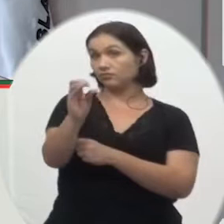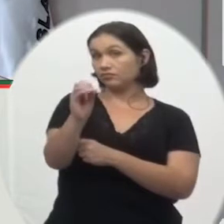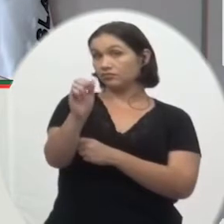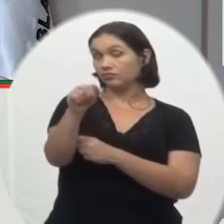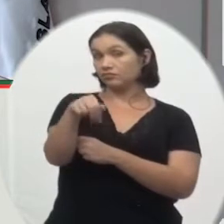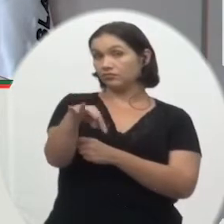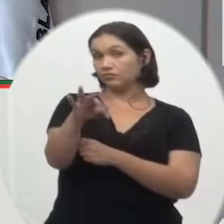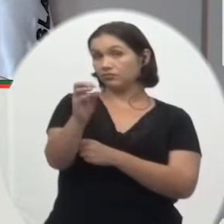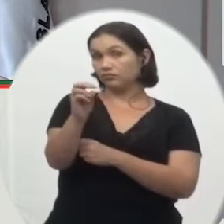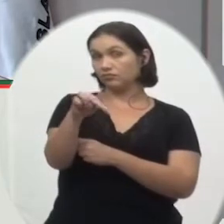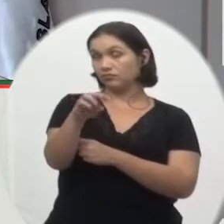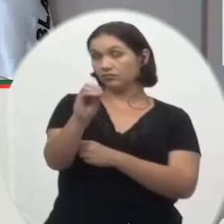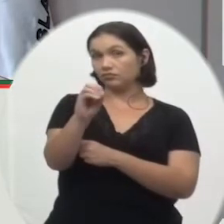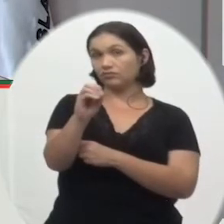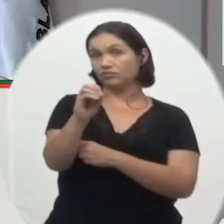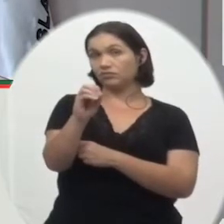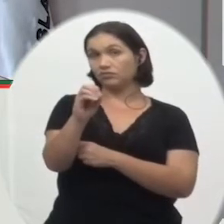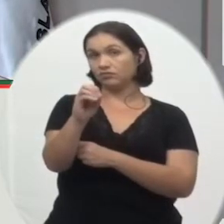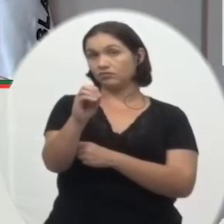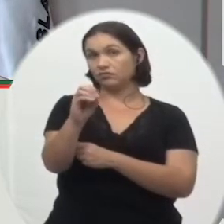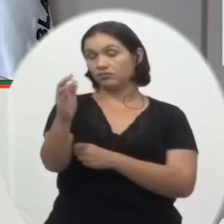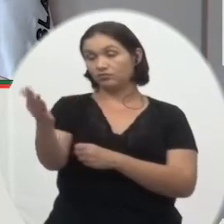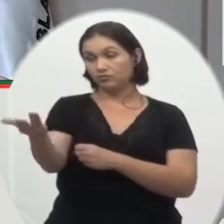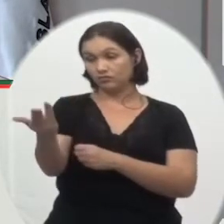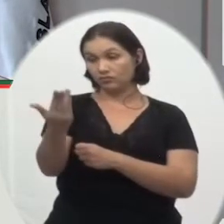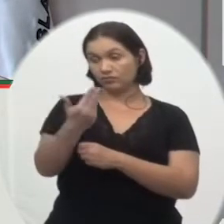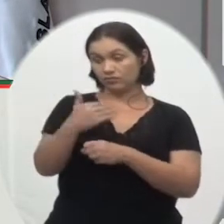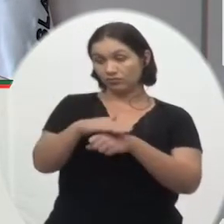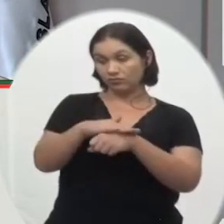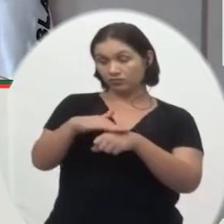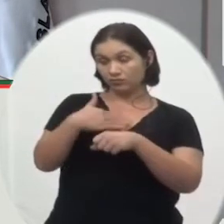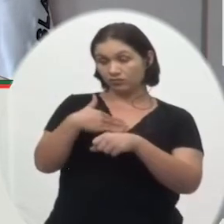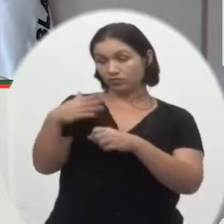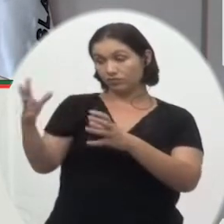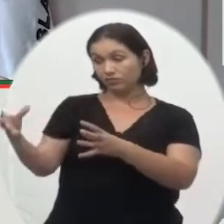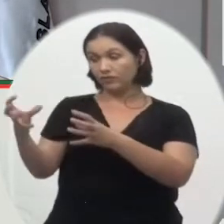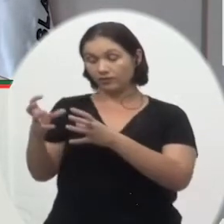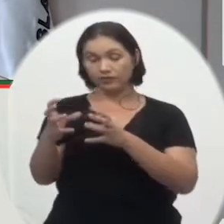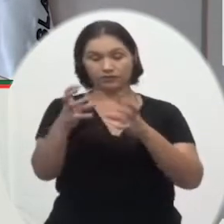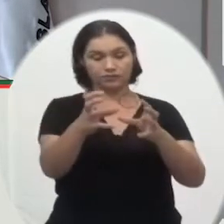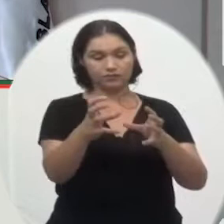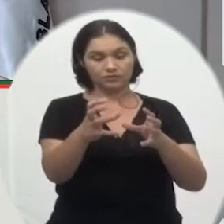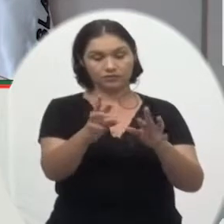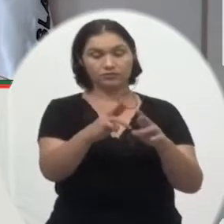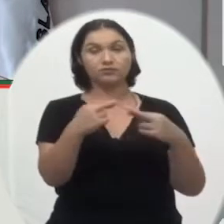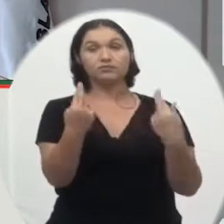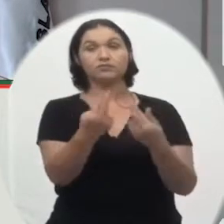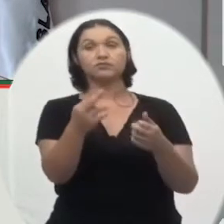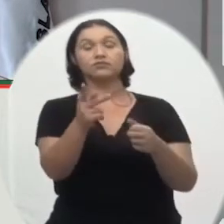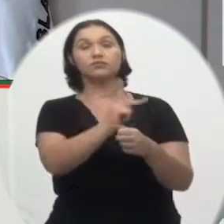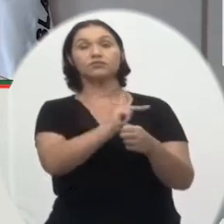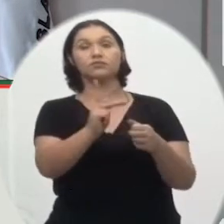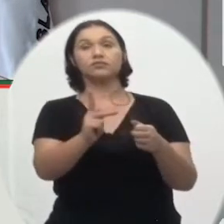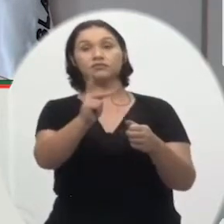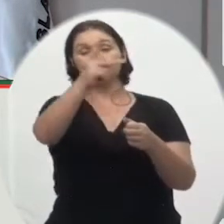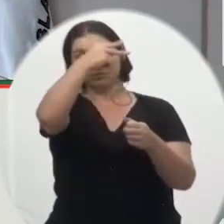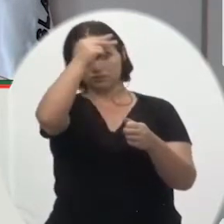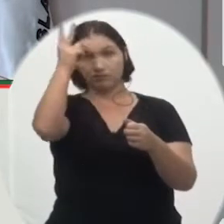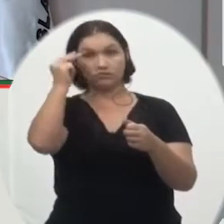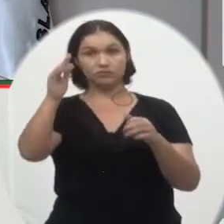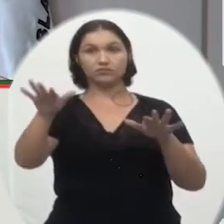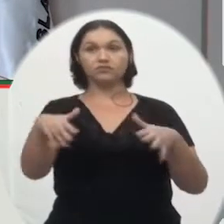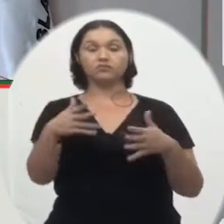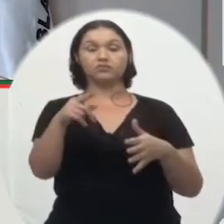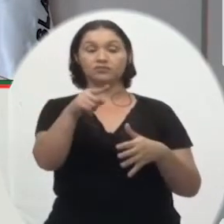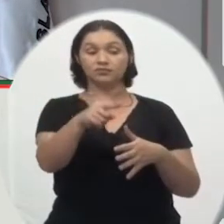e eu levei essa comunidade para ir conversar com o prefeito, e prontamente ele também atendeu o pedido daquela comunidade, que realmente lá